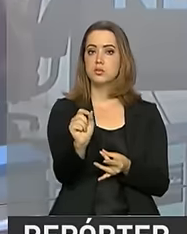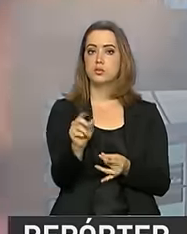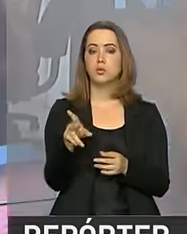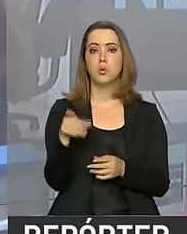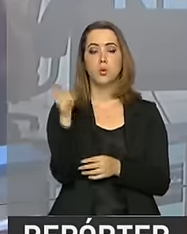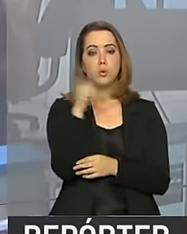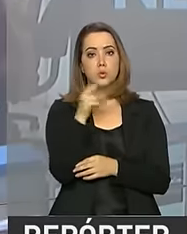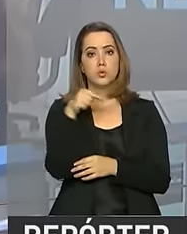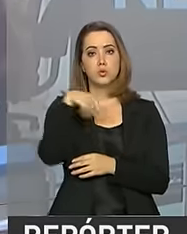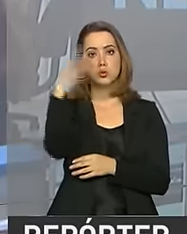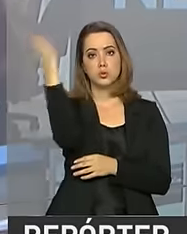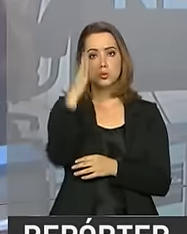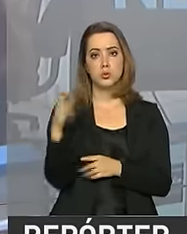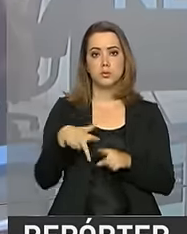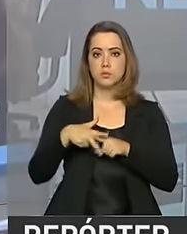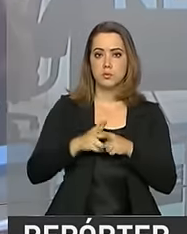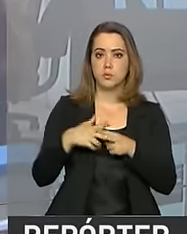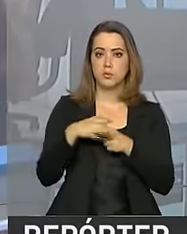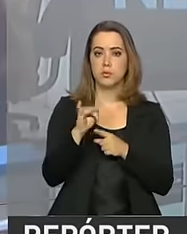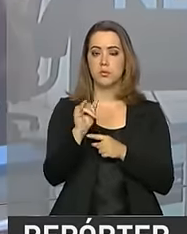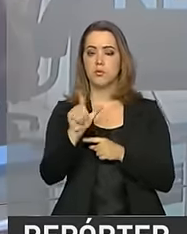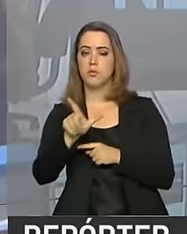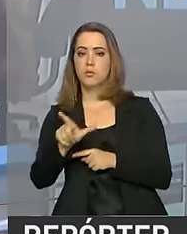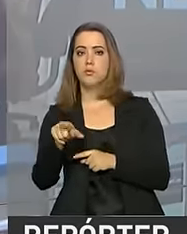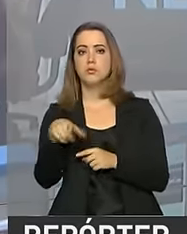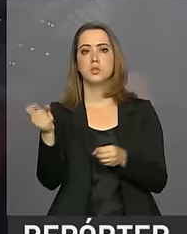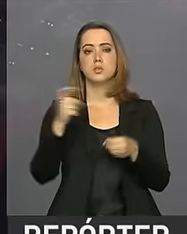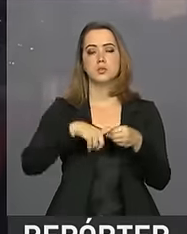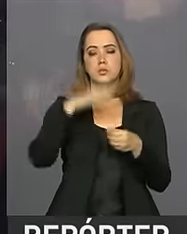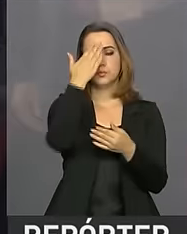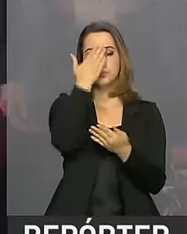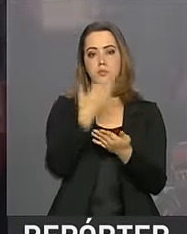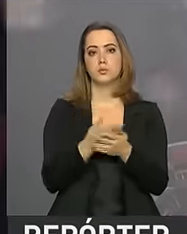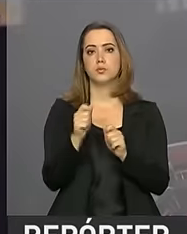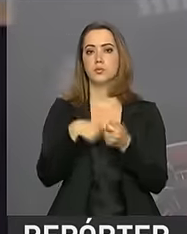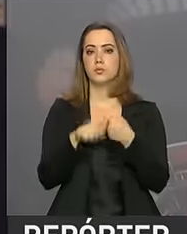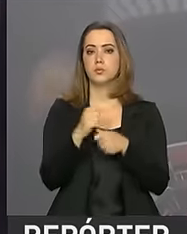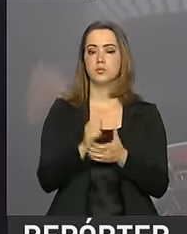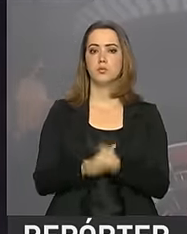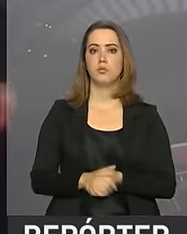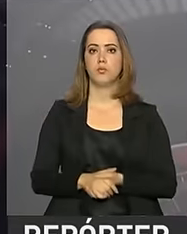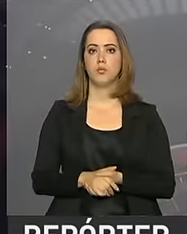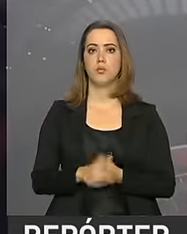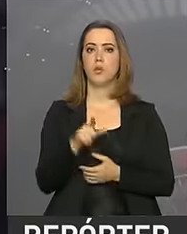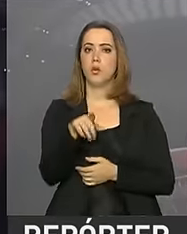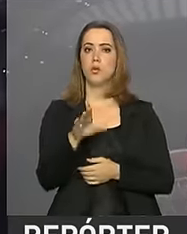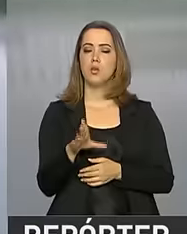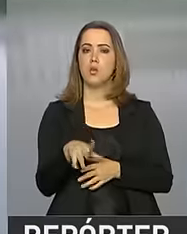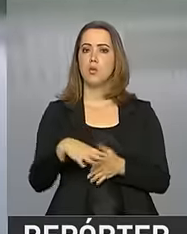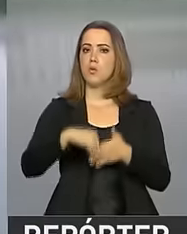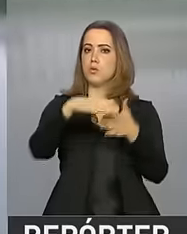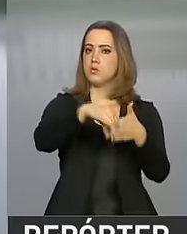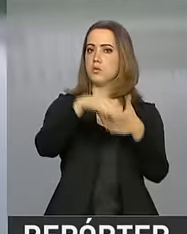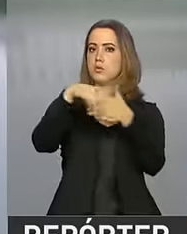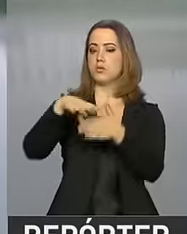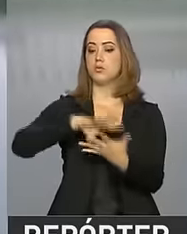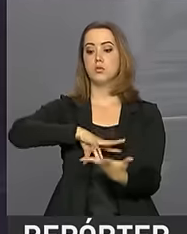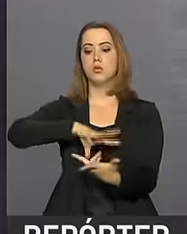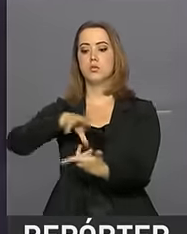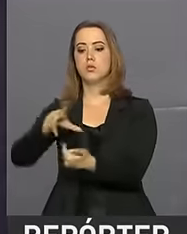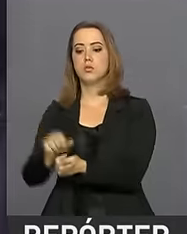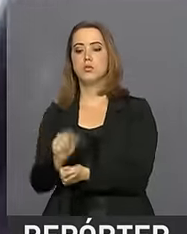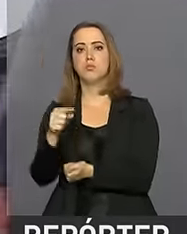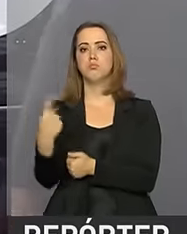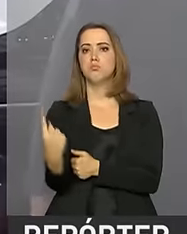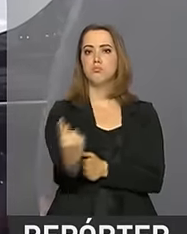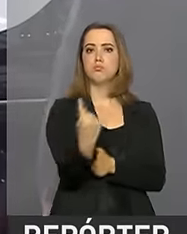ajuste fiscal para a retomada da confiança na economia. Os principais líderes do planeta foram recebidos